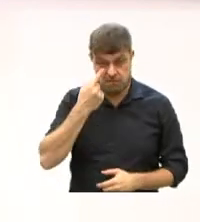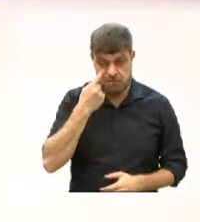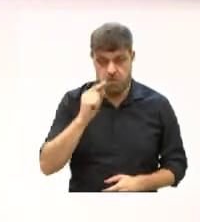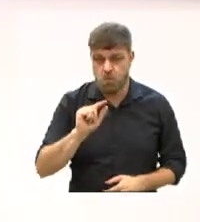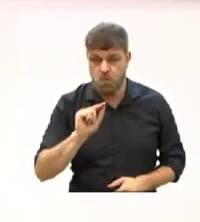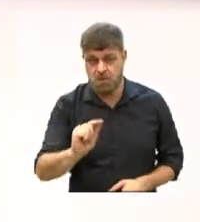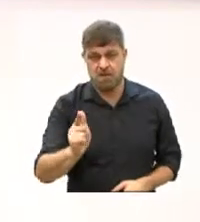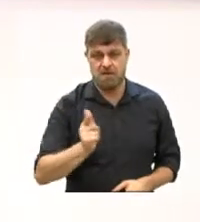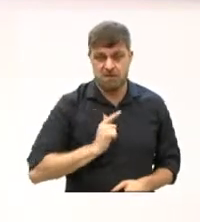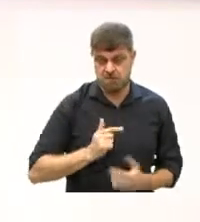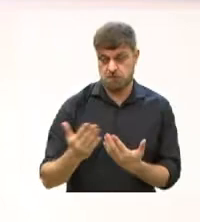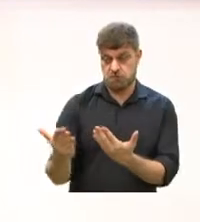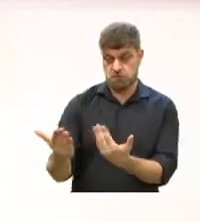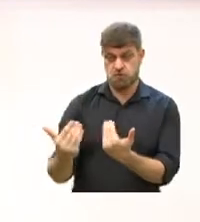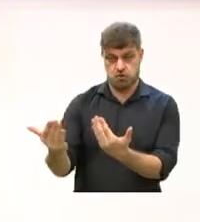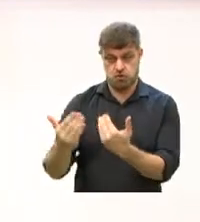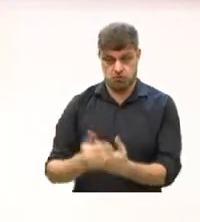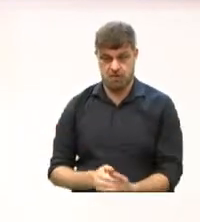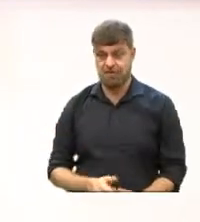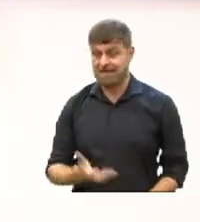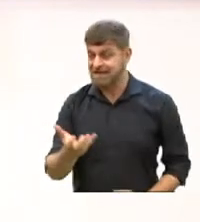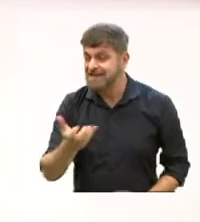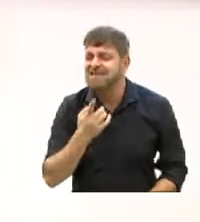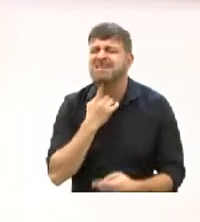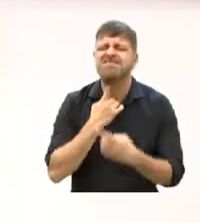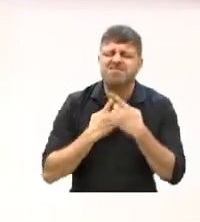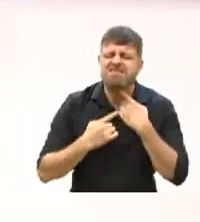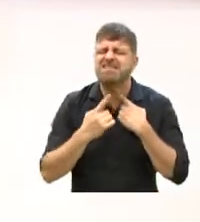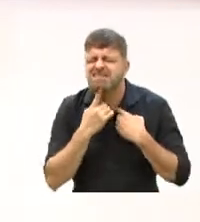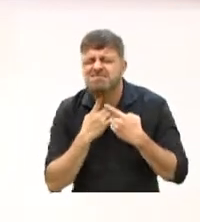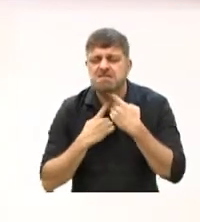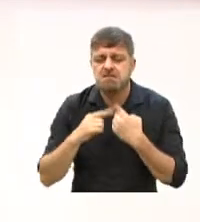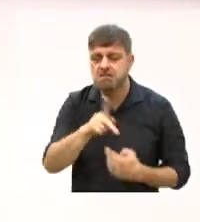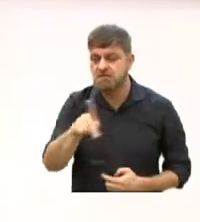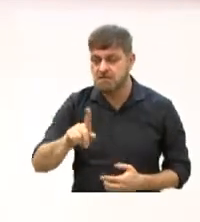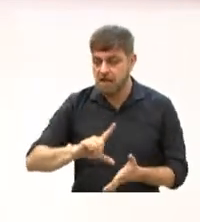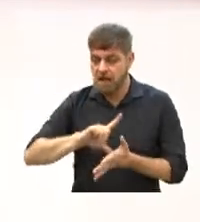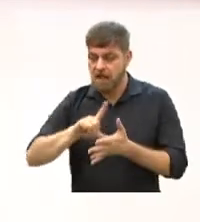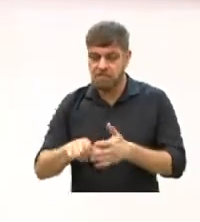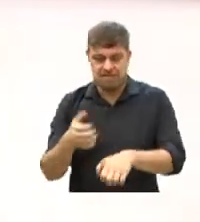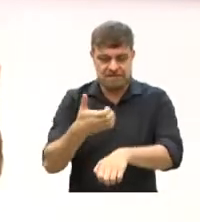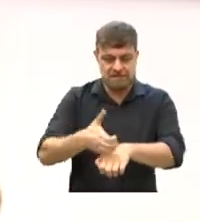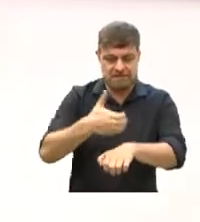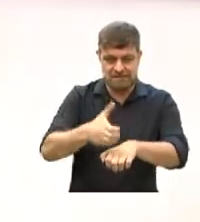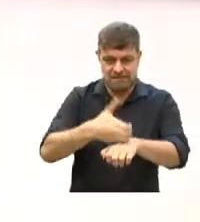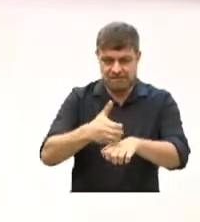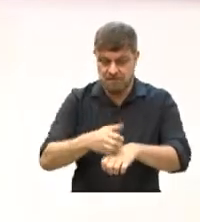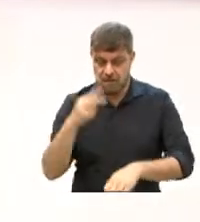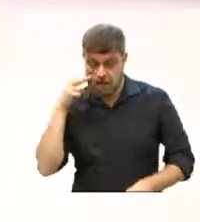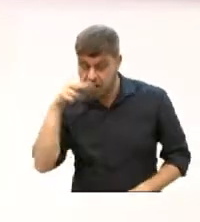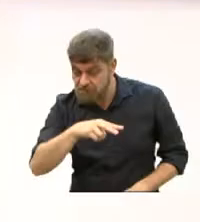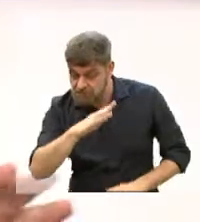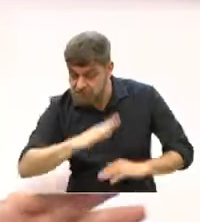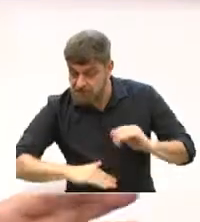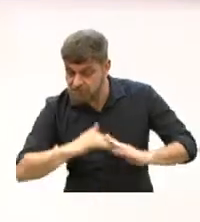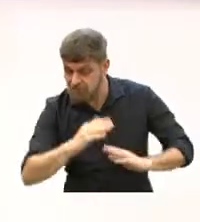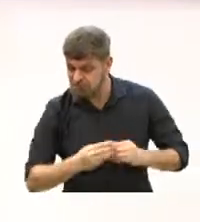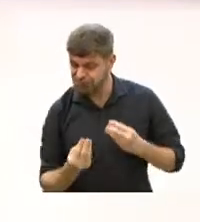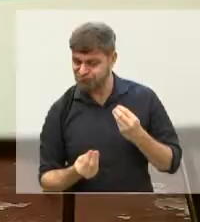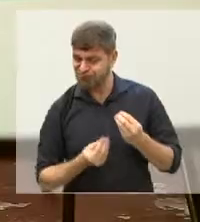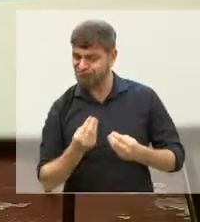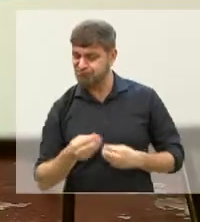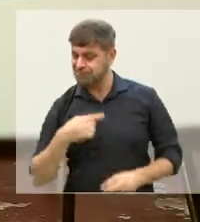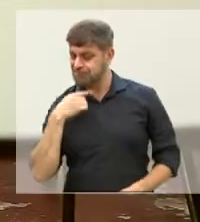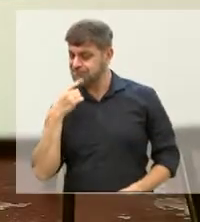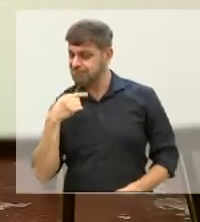tem jovens muito engajados e querendo ser professor, mas quando eles vão nos estágios, se deparando com a realidade concreta, às vezes eles